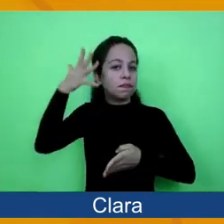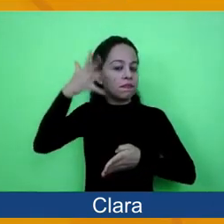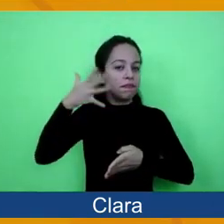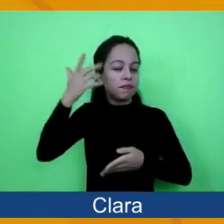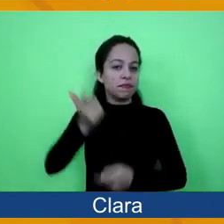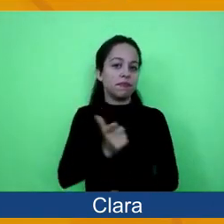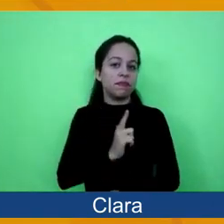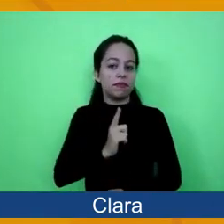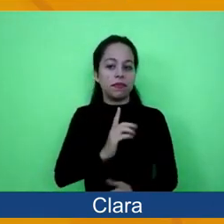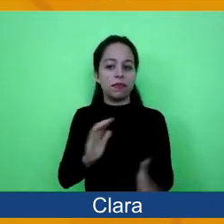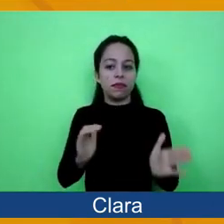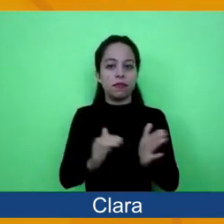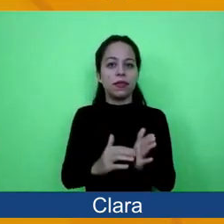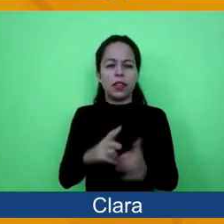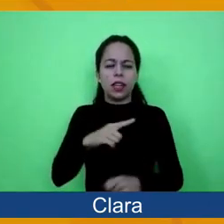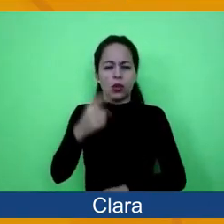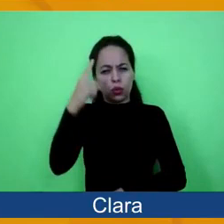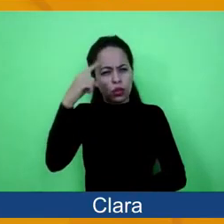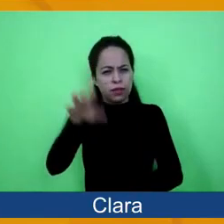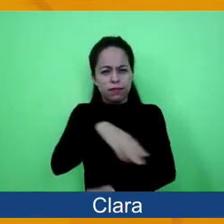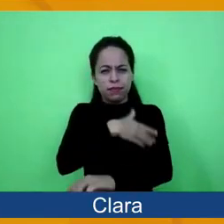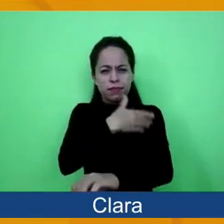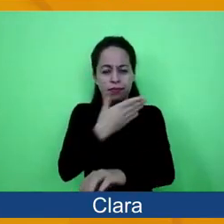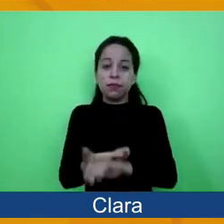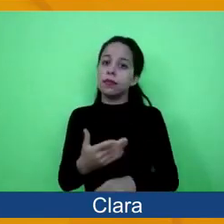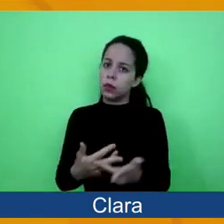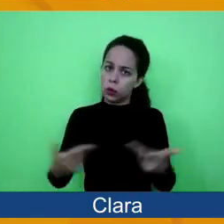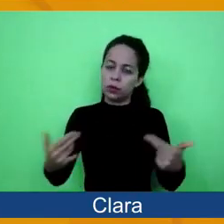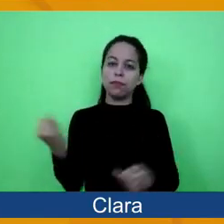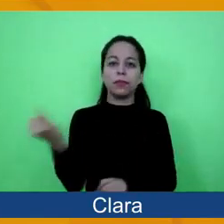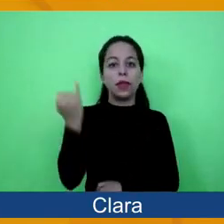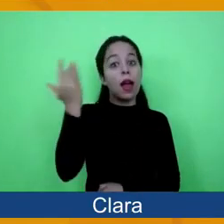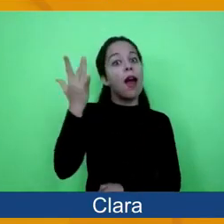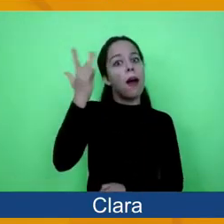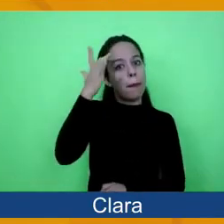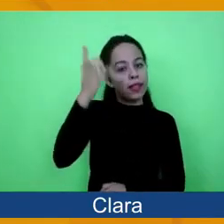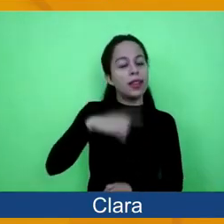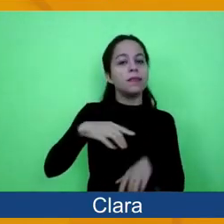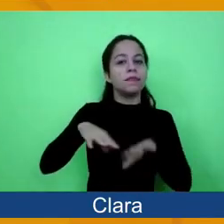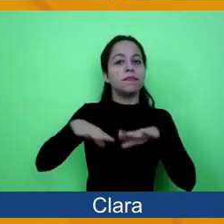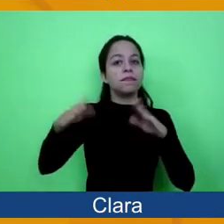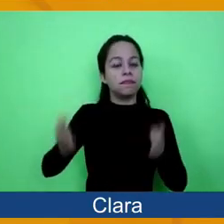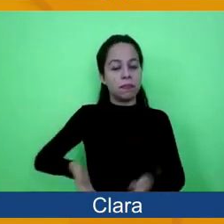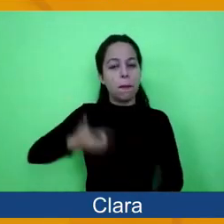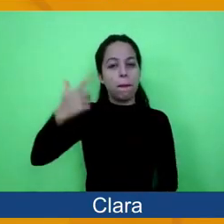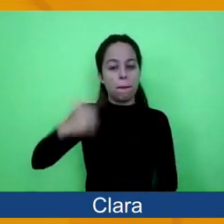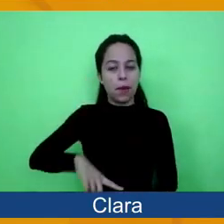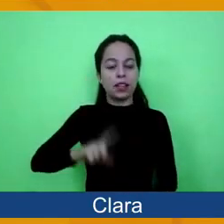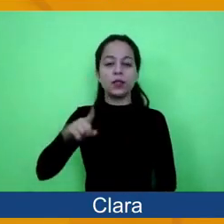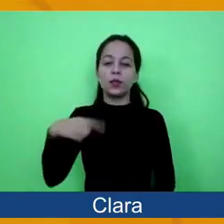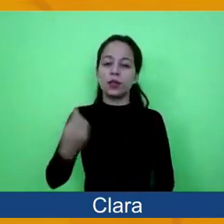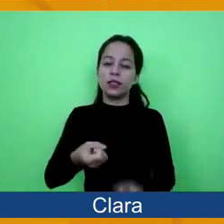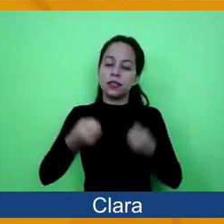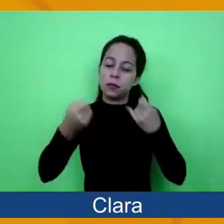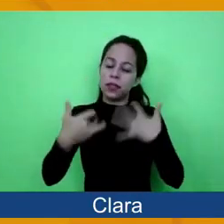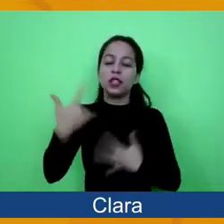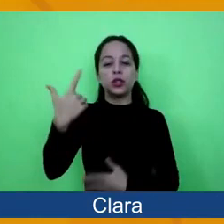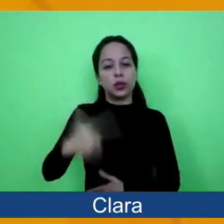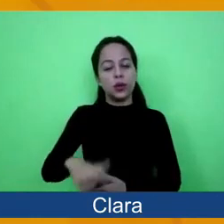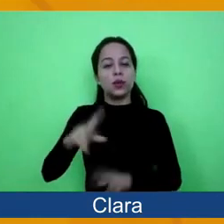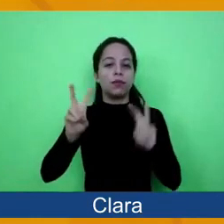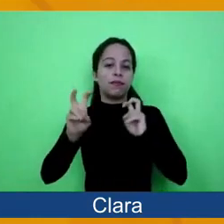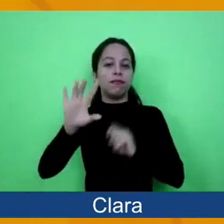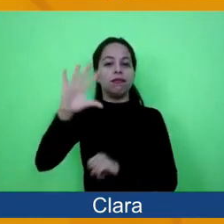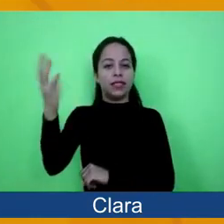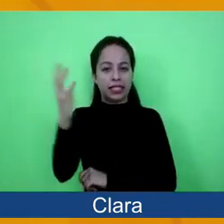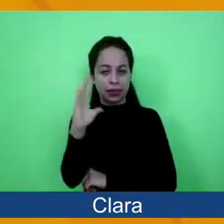de atividades, coisas muito importantes. Amanhã temos uma mesa para falar de ODS, certamente voltaremos a falar de mudanças climáticas. Então,